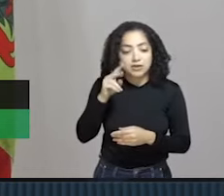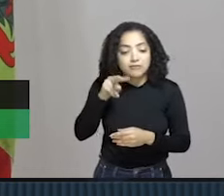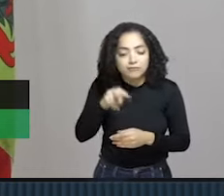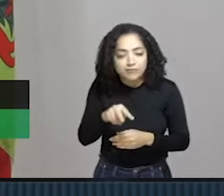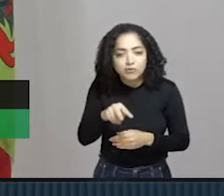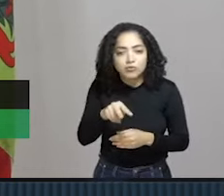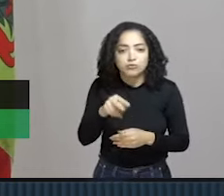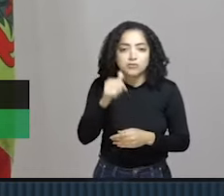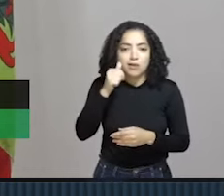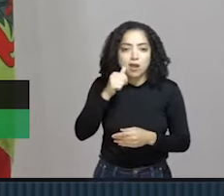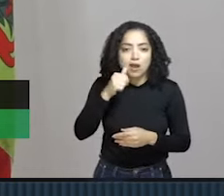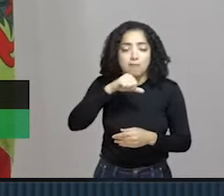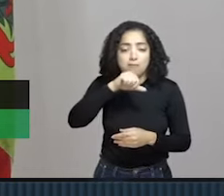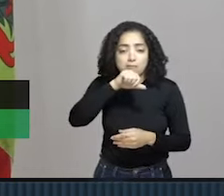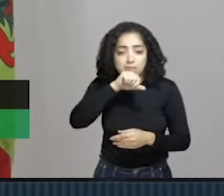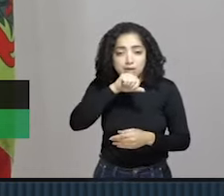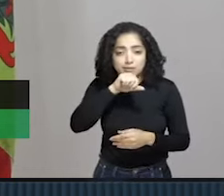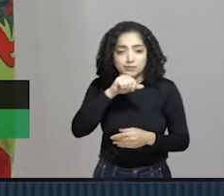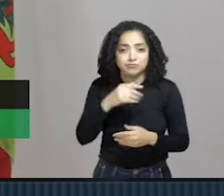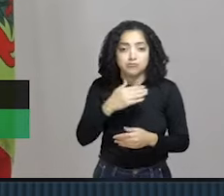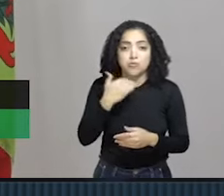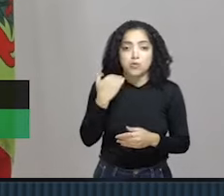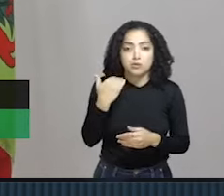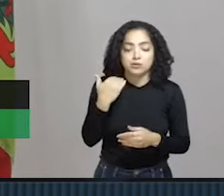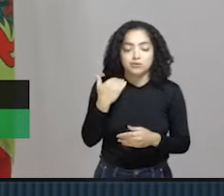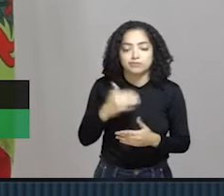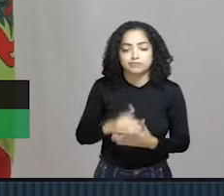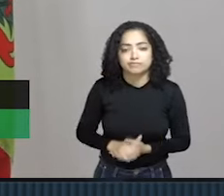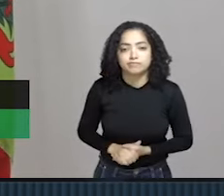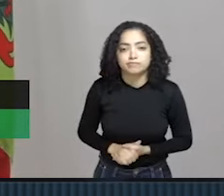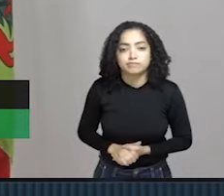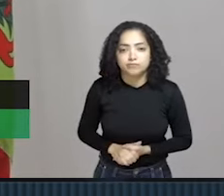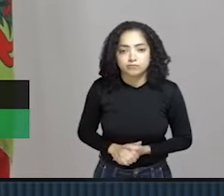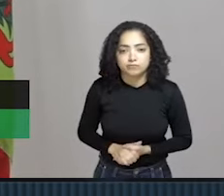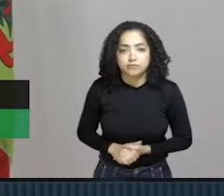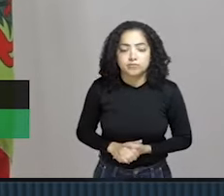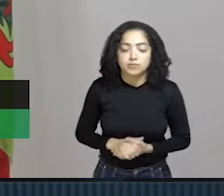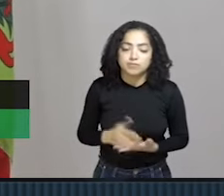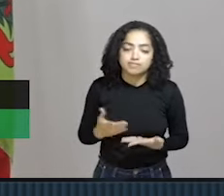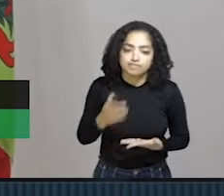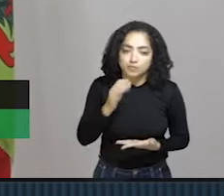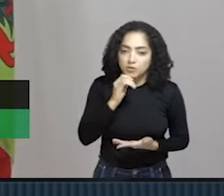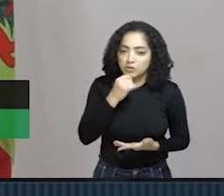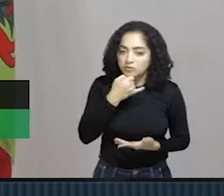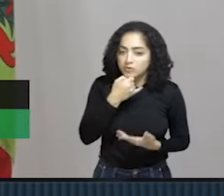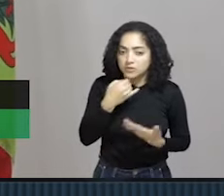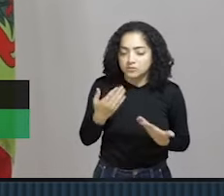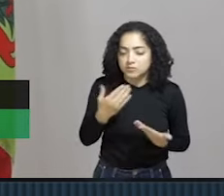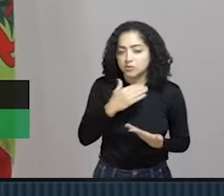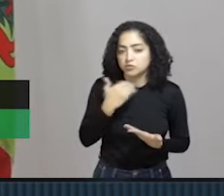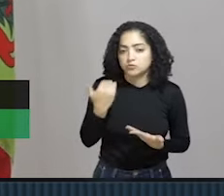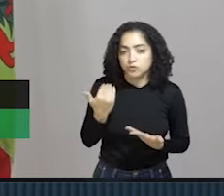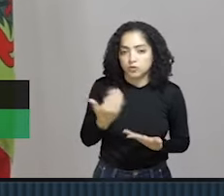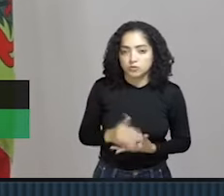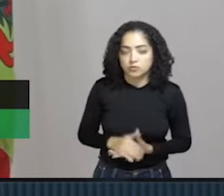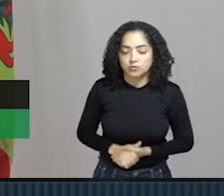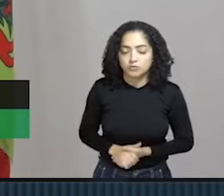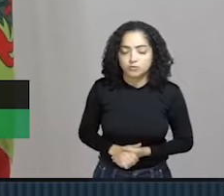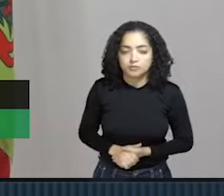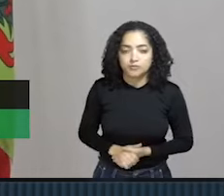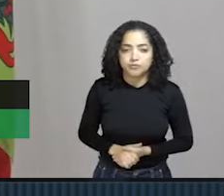garagem e foi chamar a polícia. E a mãe, infelizmente, não está mais entre o povo, os